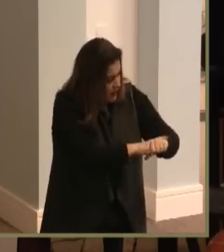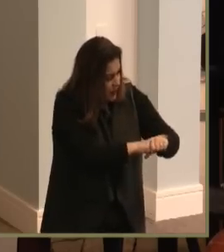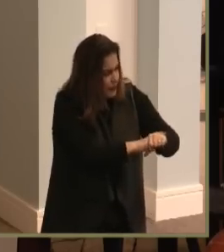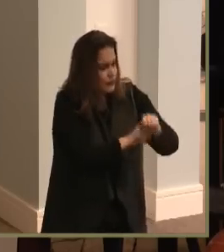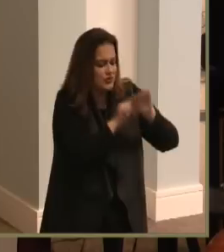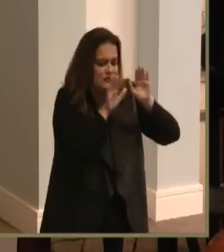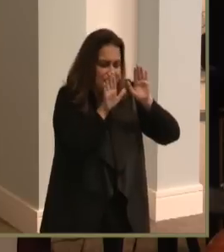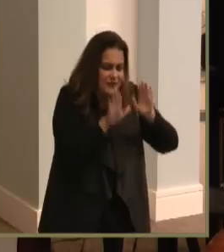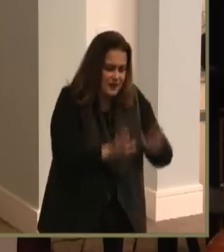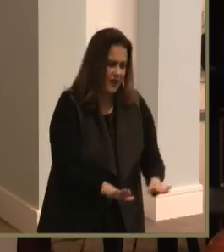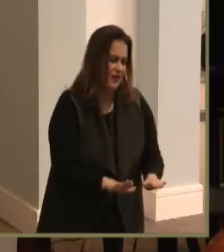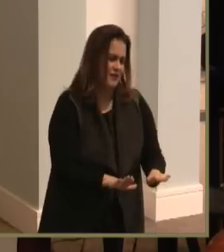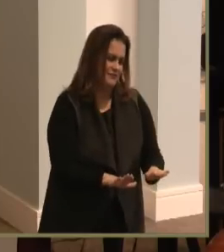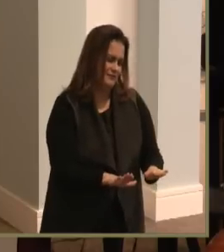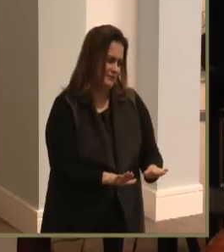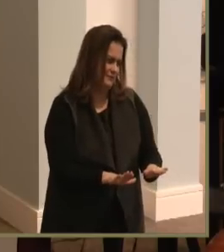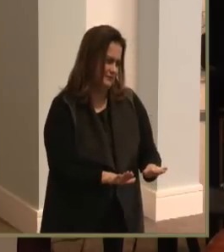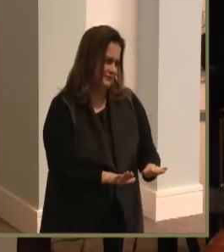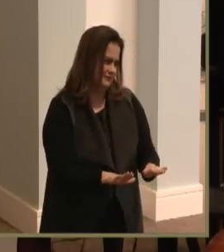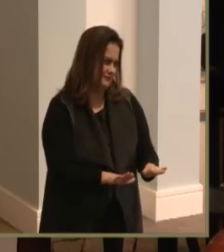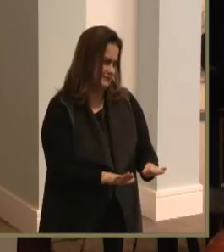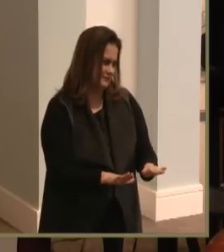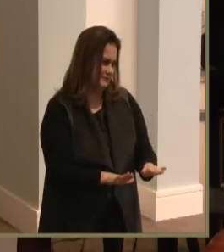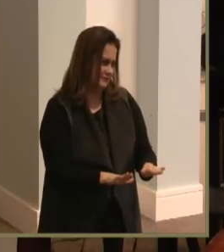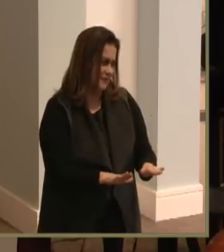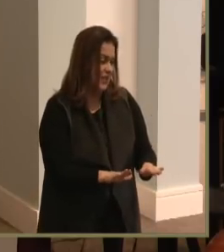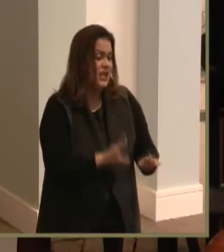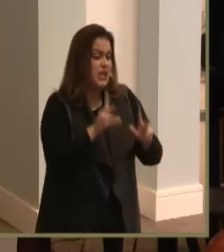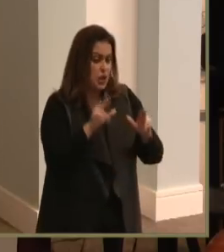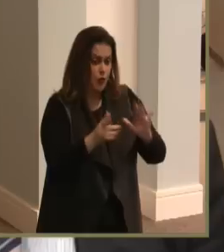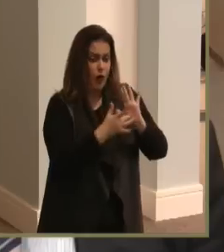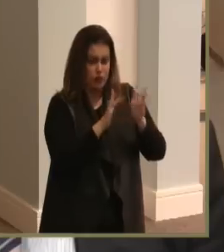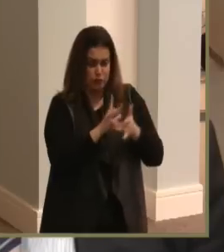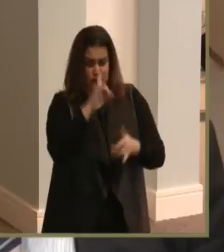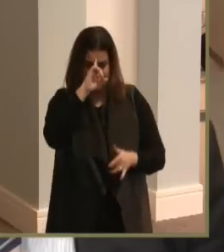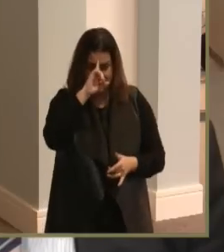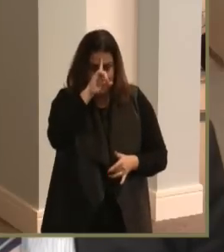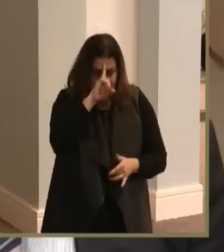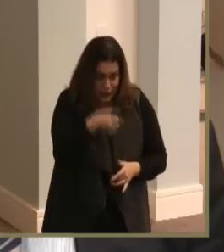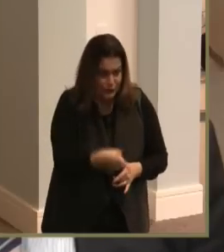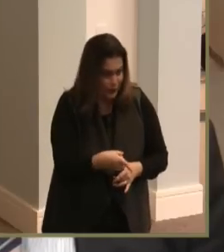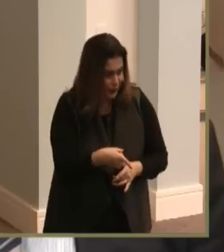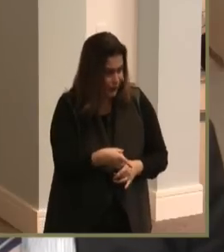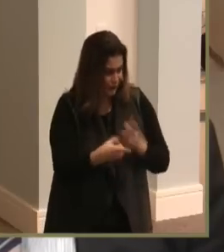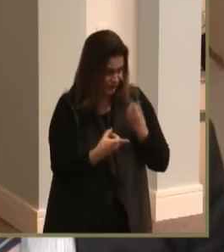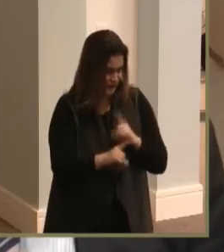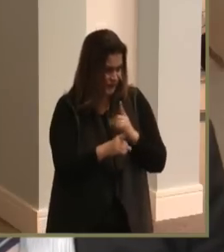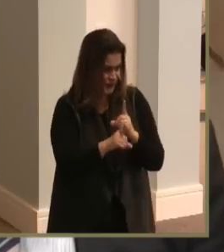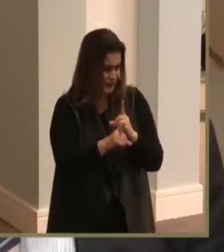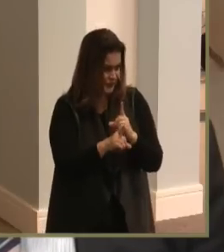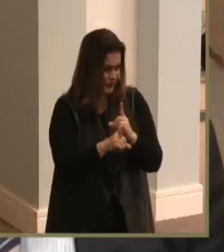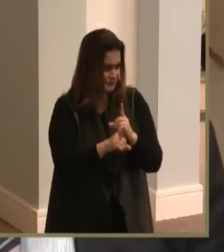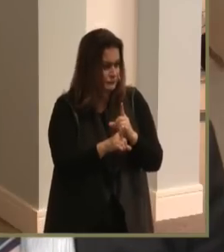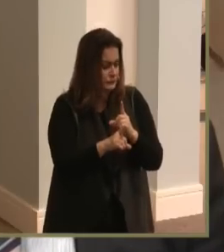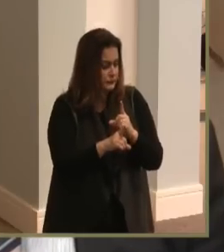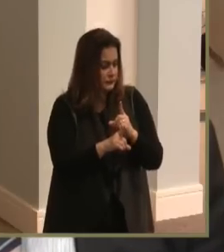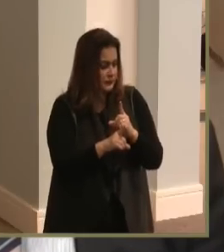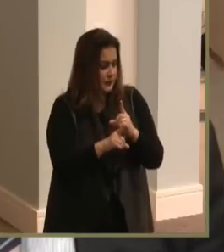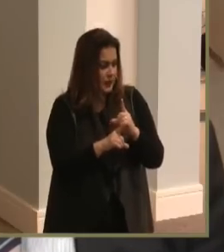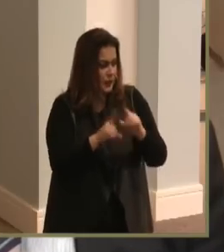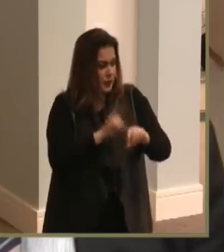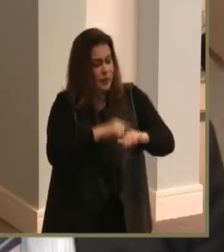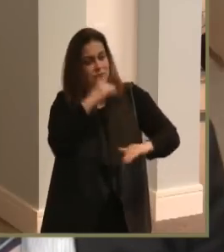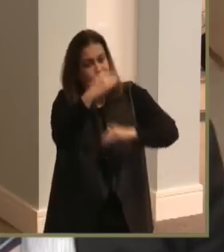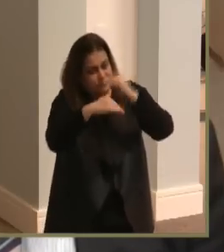de permanecer em Jerusalém, de ficar em Jerusalém, o lugar do progresso, da conversão, da